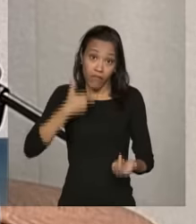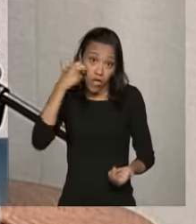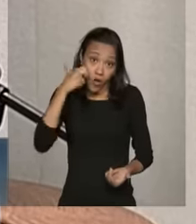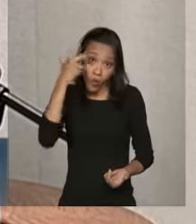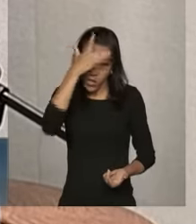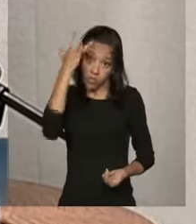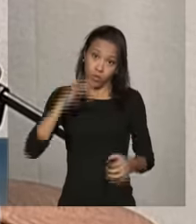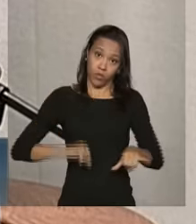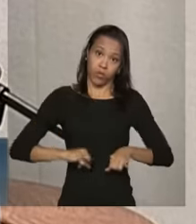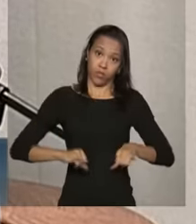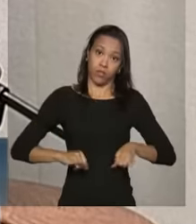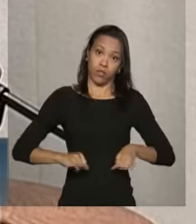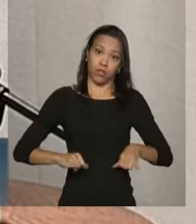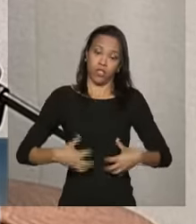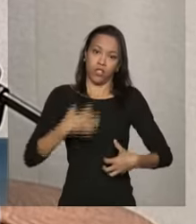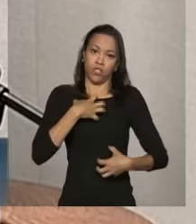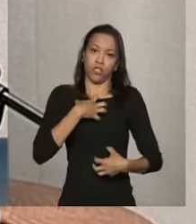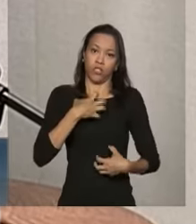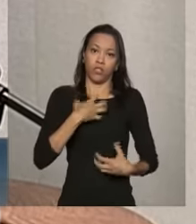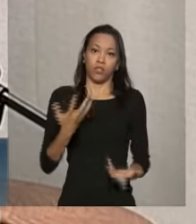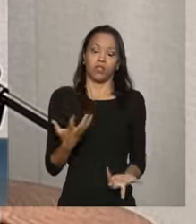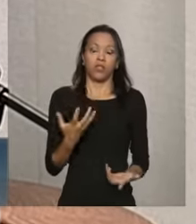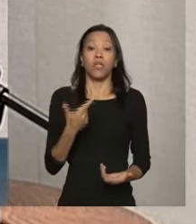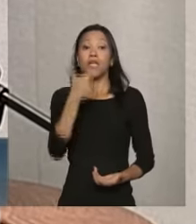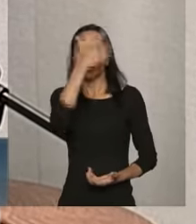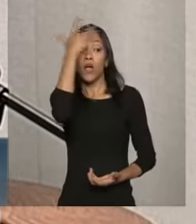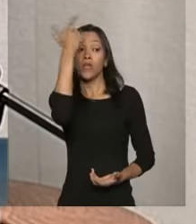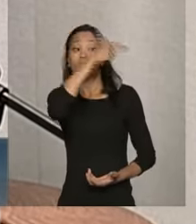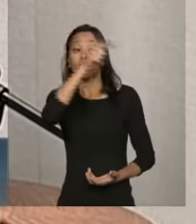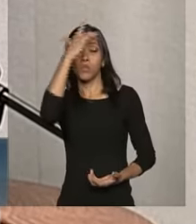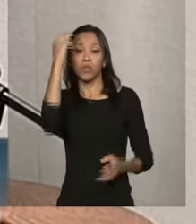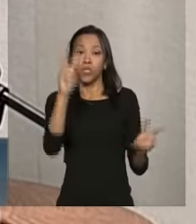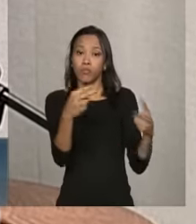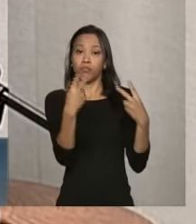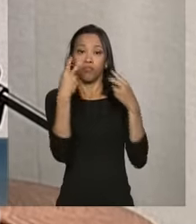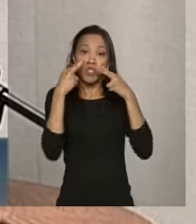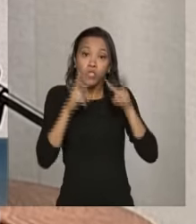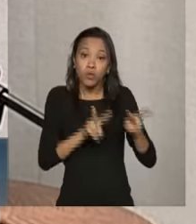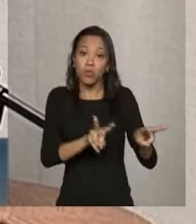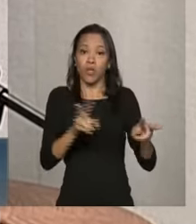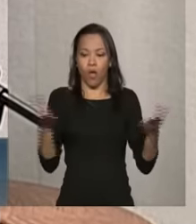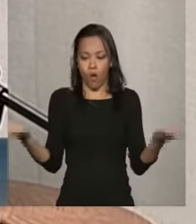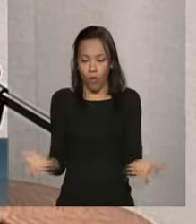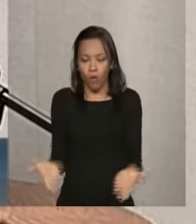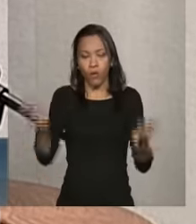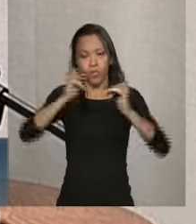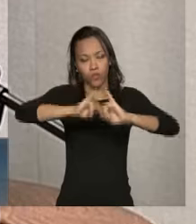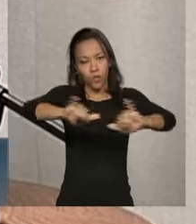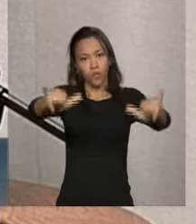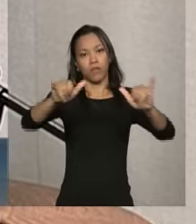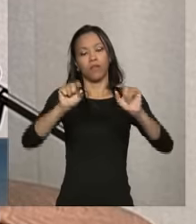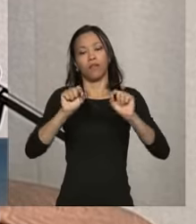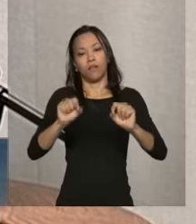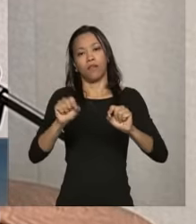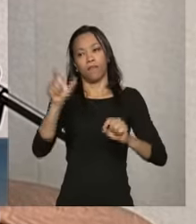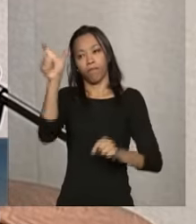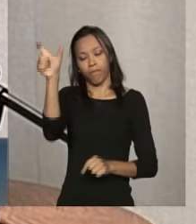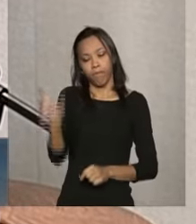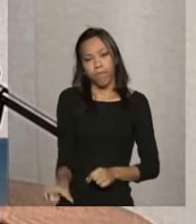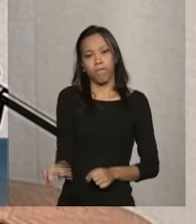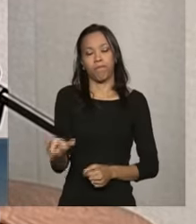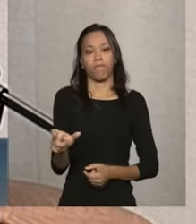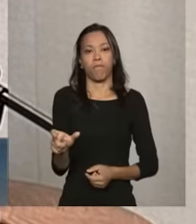vítimas pelo medo que imputava as testemunhas campanhas de sensibilização que hoje se estabelecem que o senhor eh